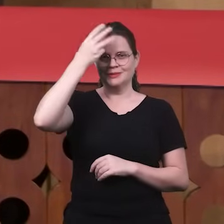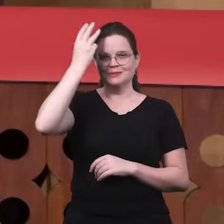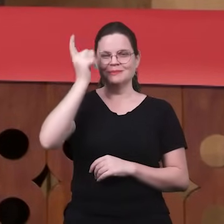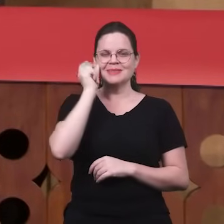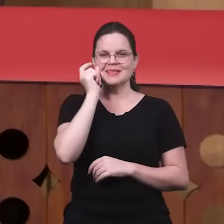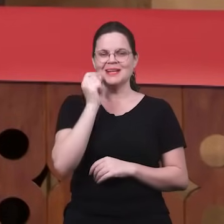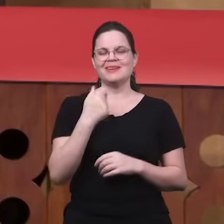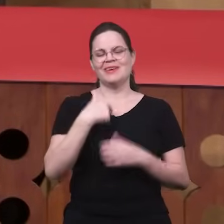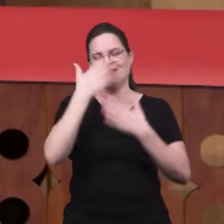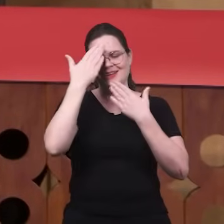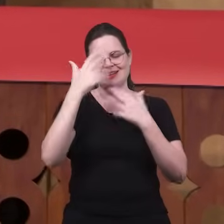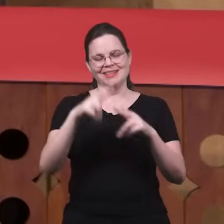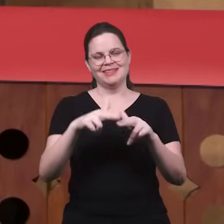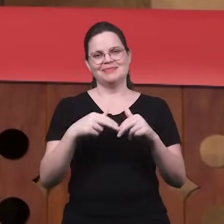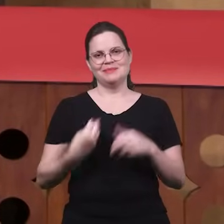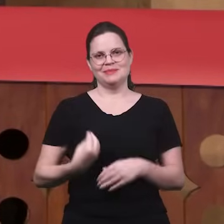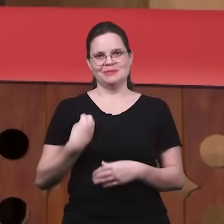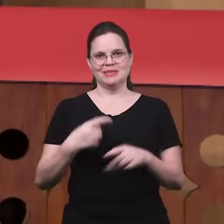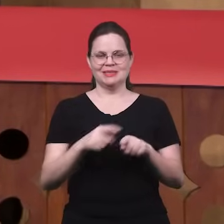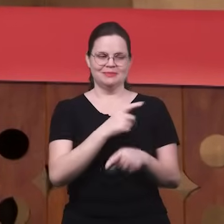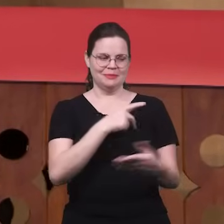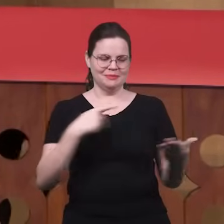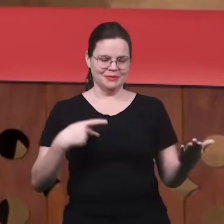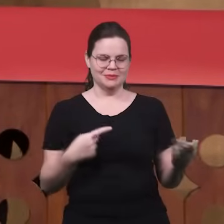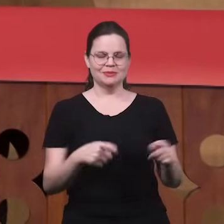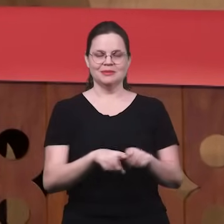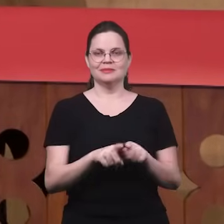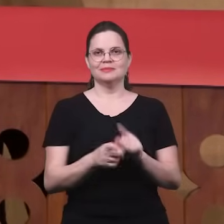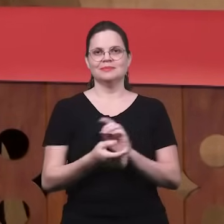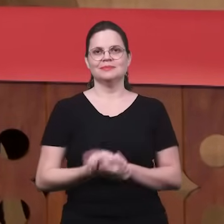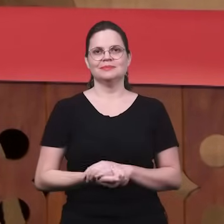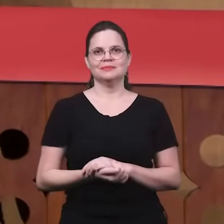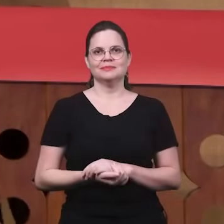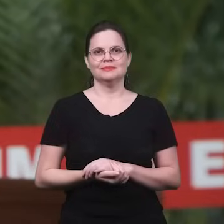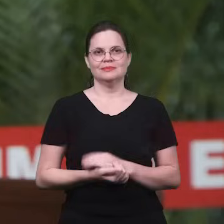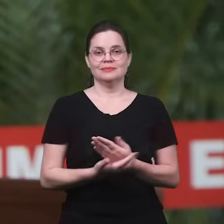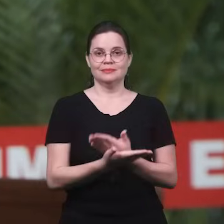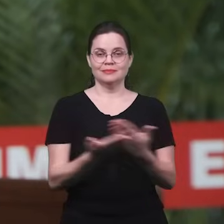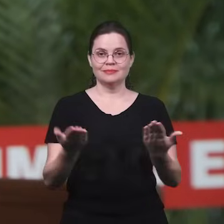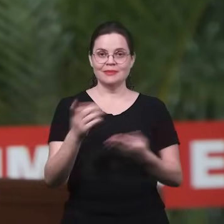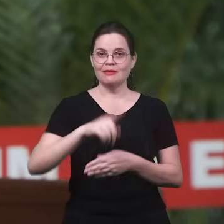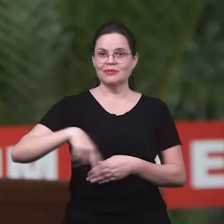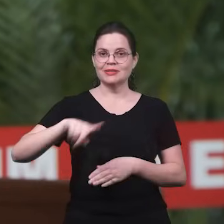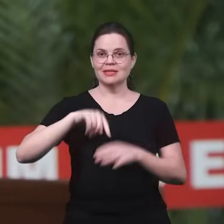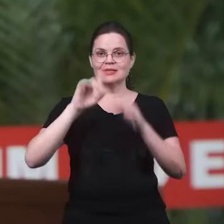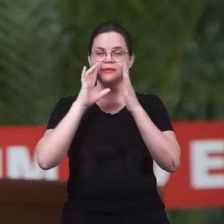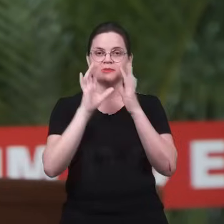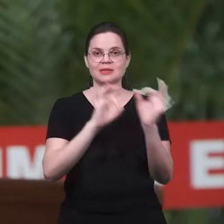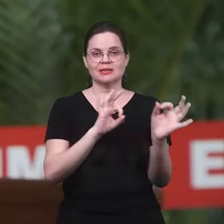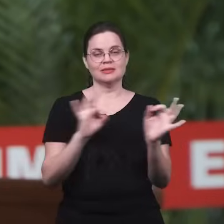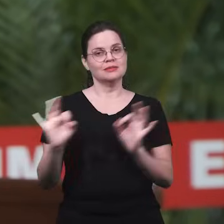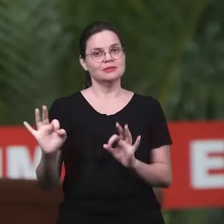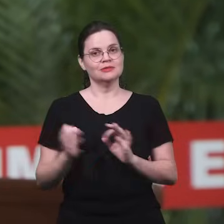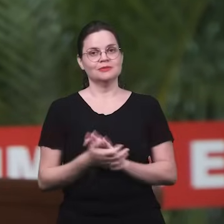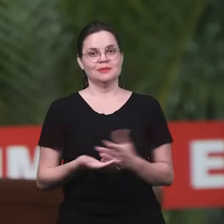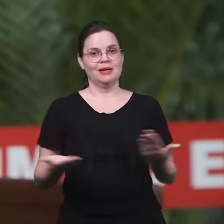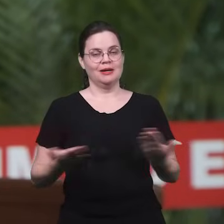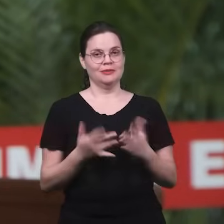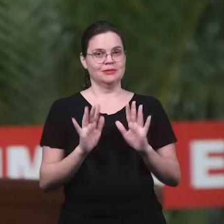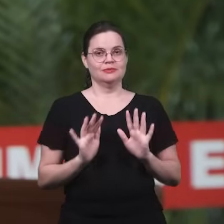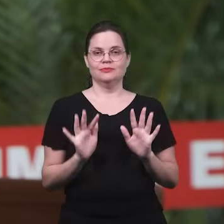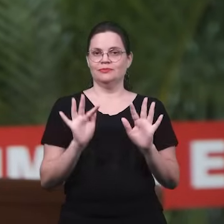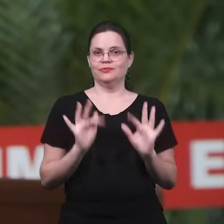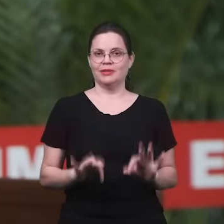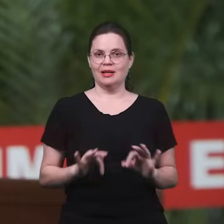sua presença aqui, pastor Anderson. E, meus queridos que nos assistem, assim nós